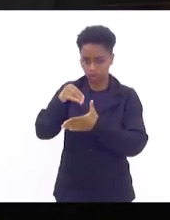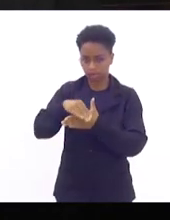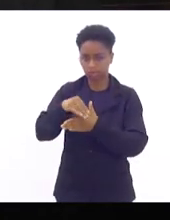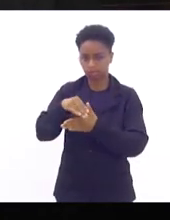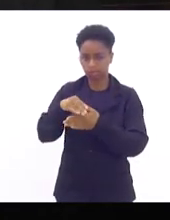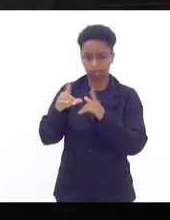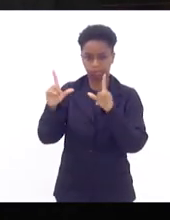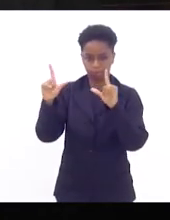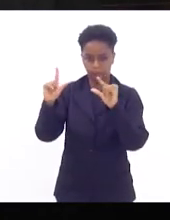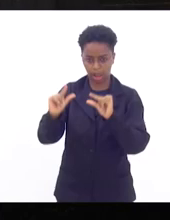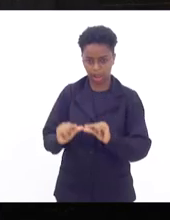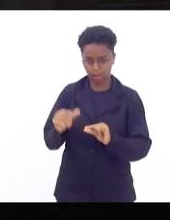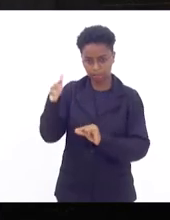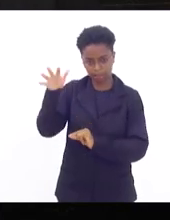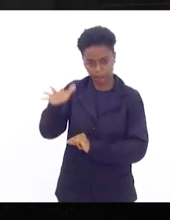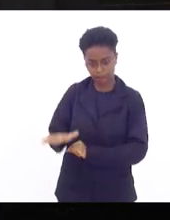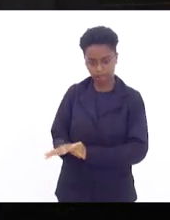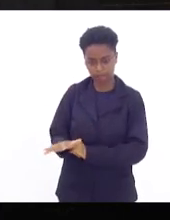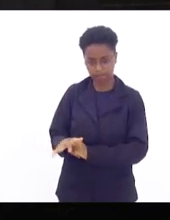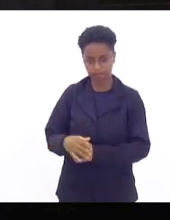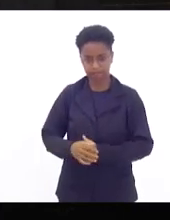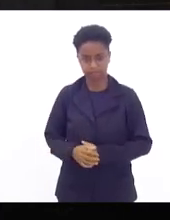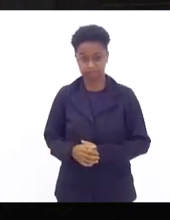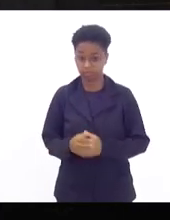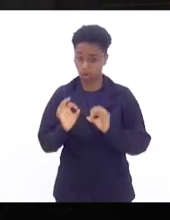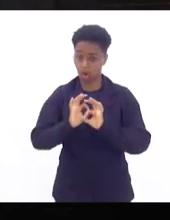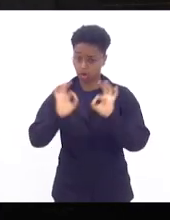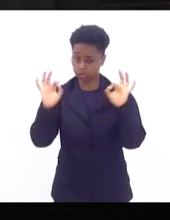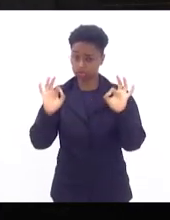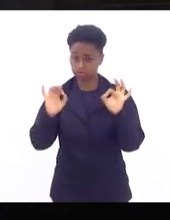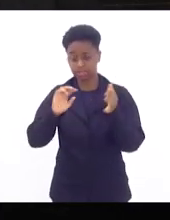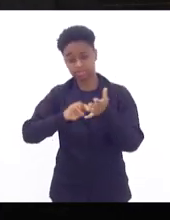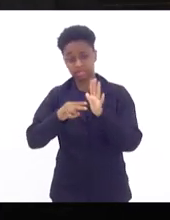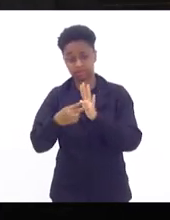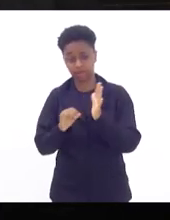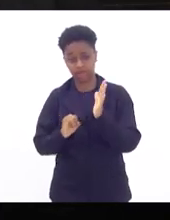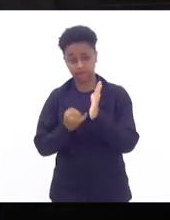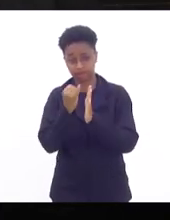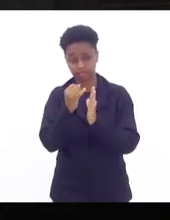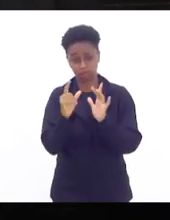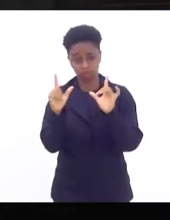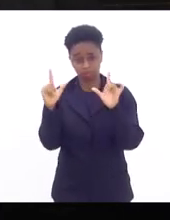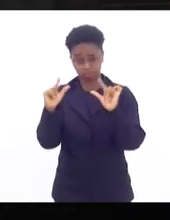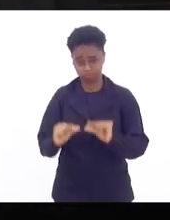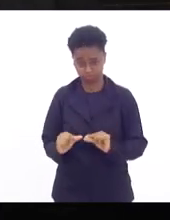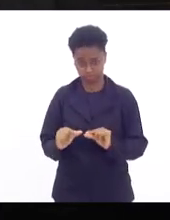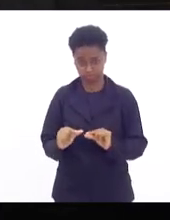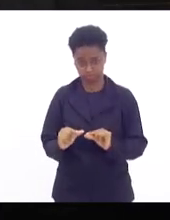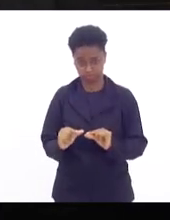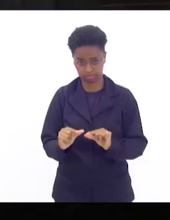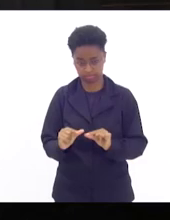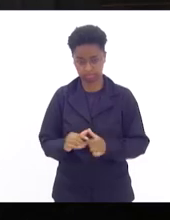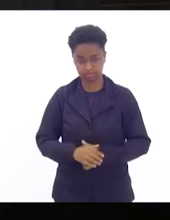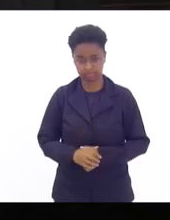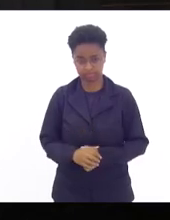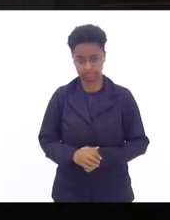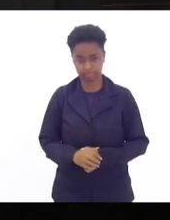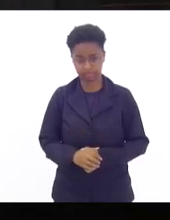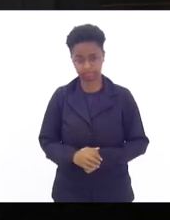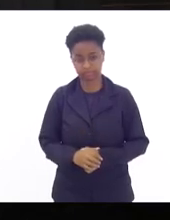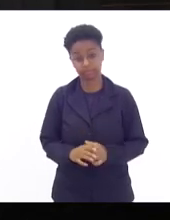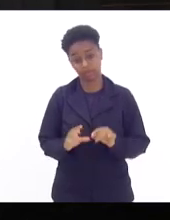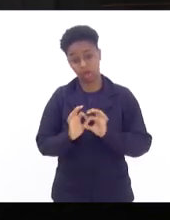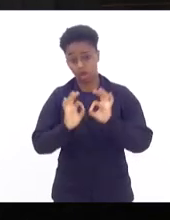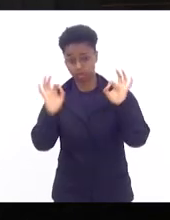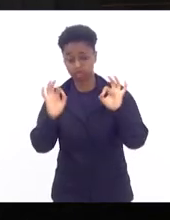Ótimo. Se o dólar caiu, porque a inflação diminuiu. Ótimo. Por causa